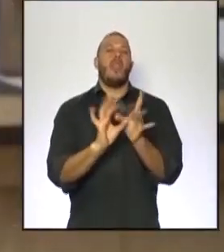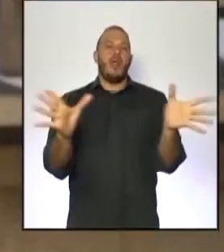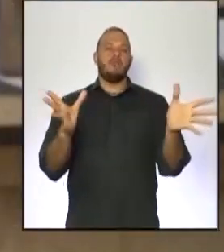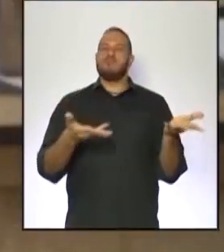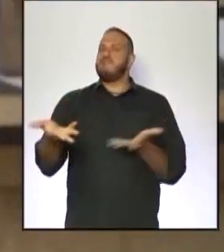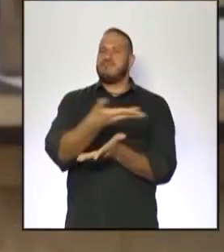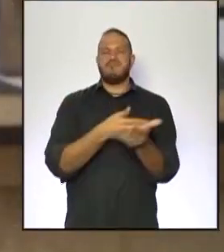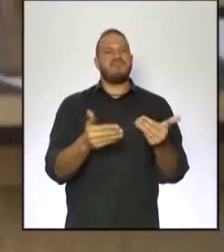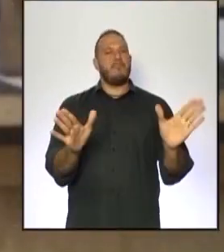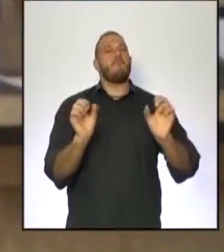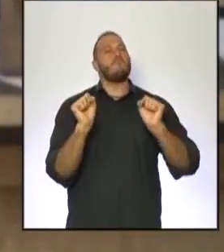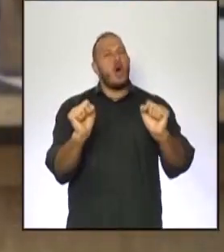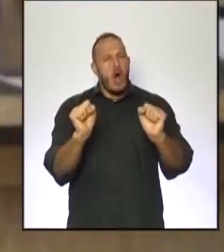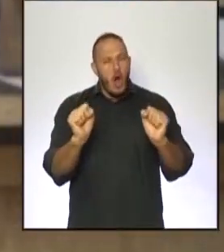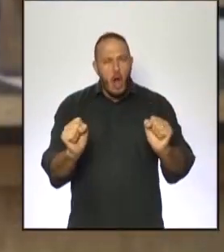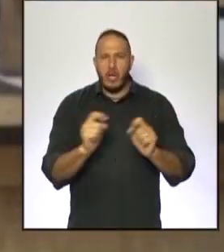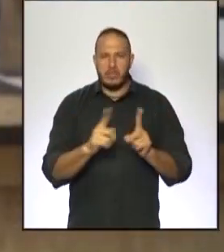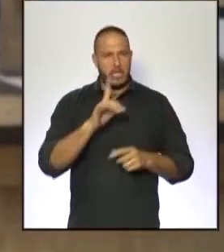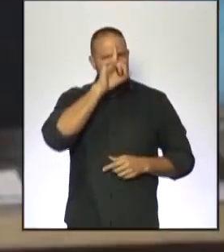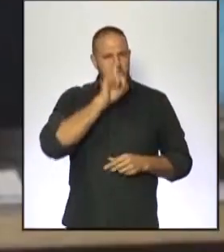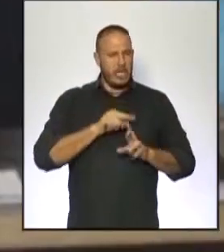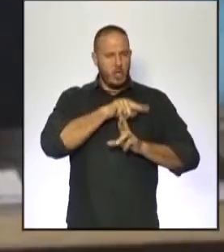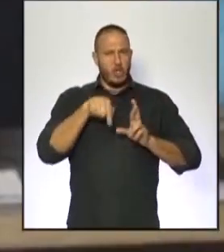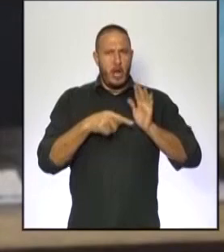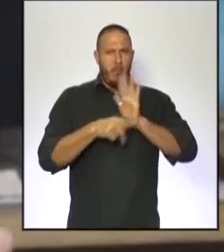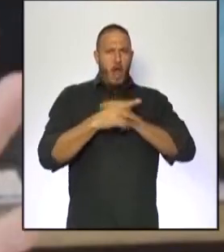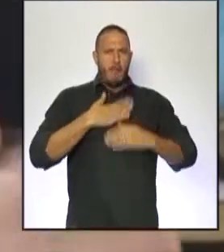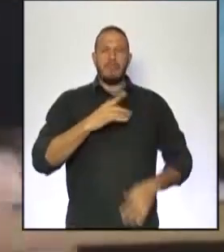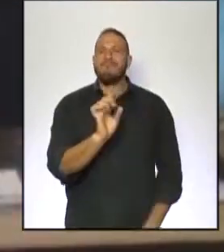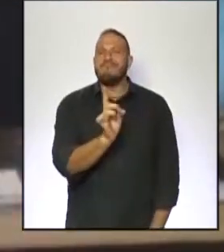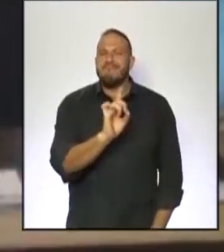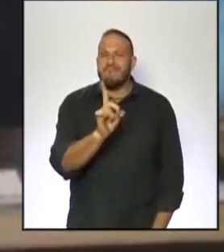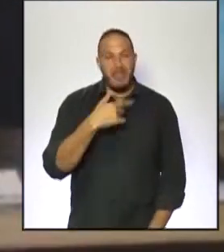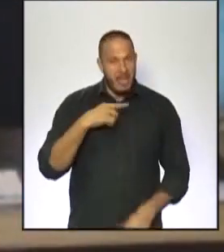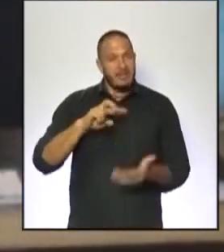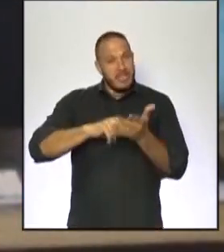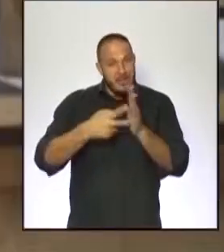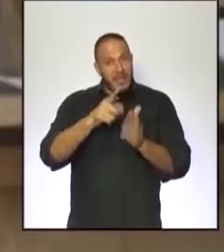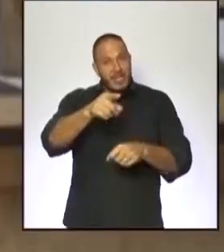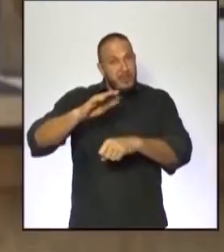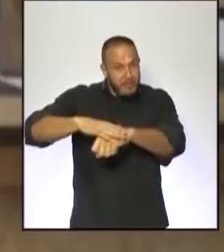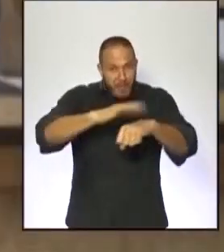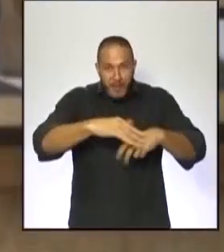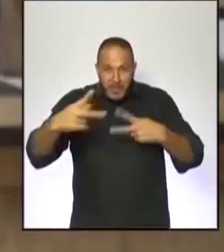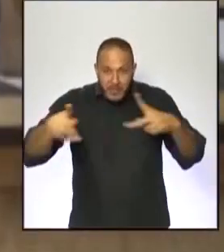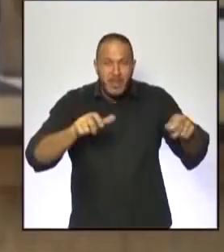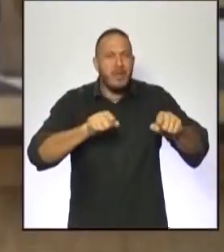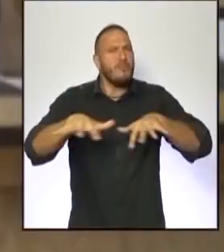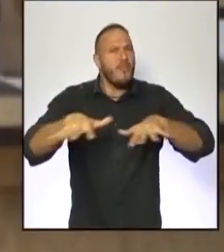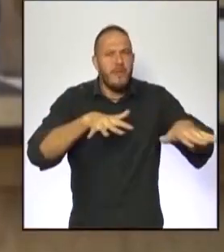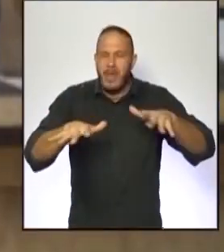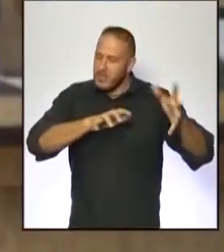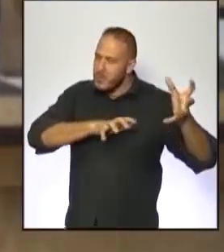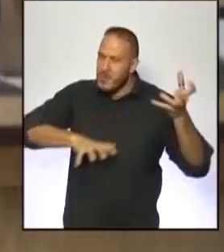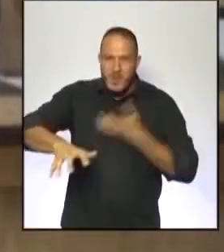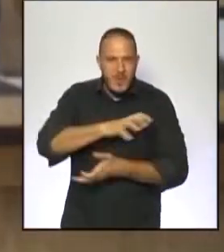é aberto, sem direitos autorais. É o auge do faça você mesmo. É um movimento